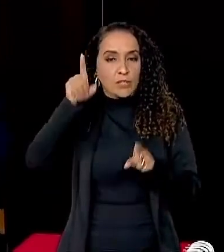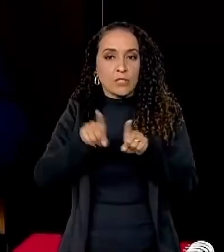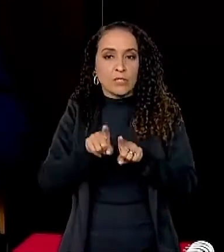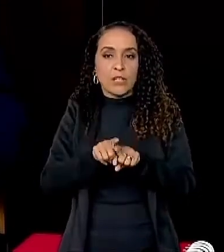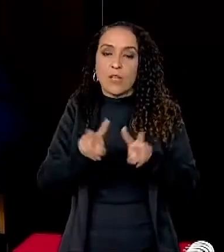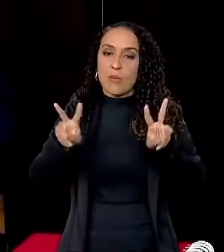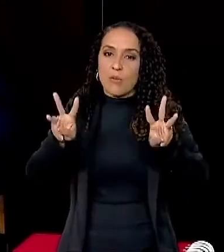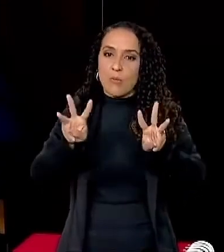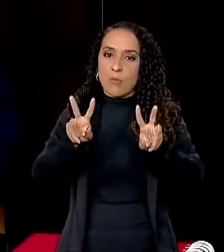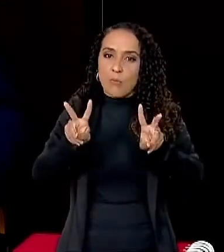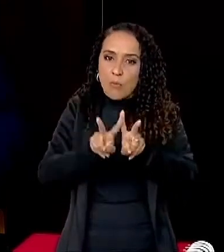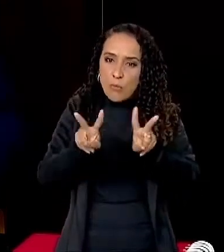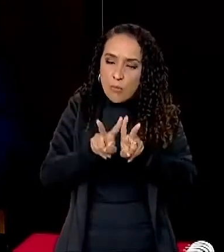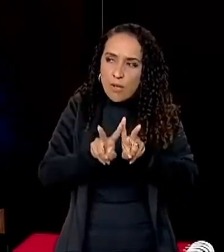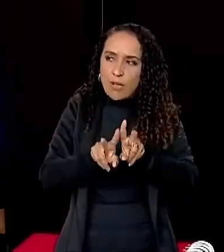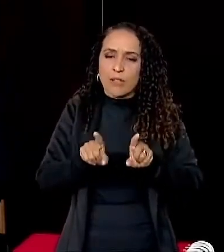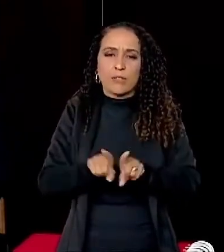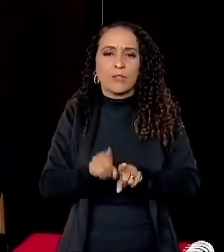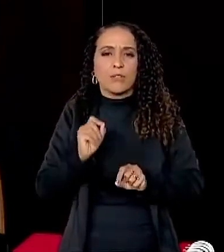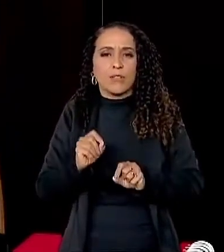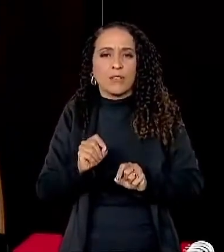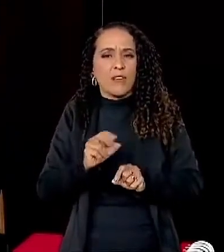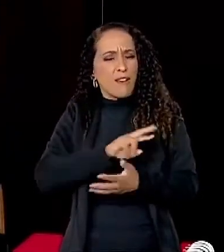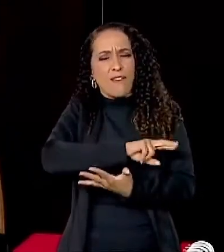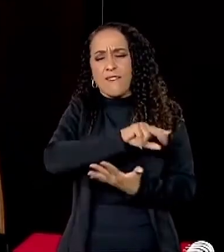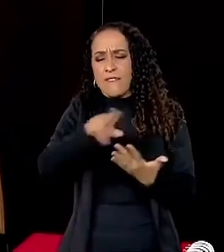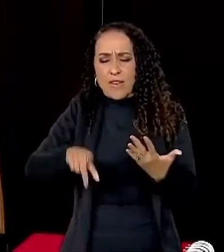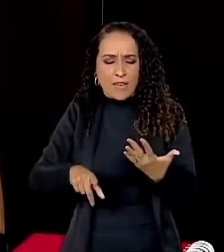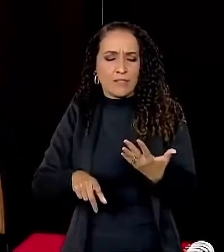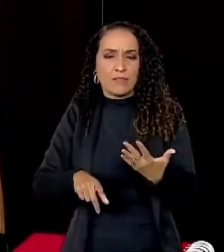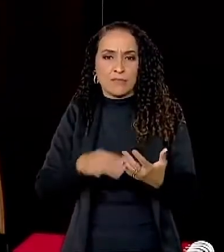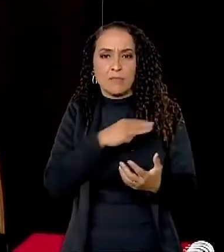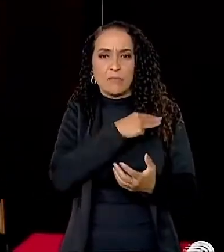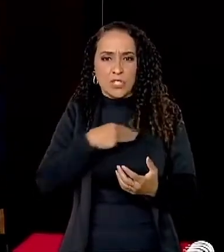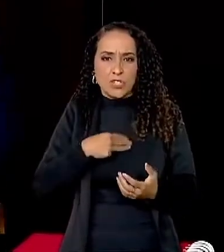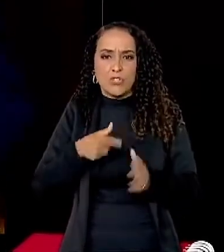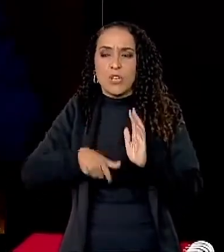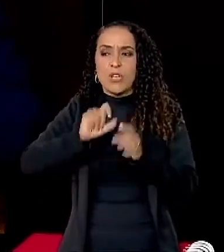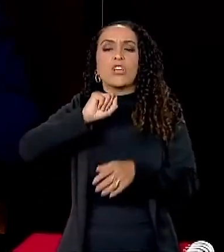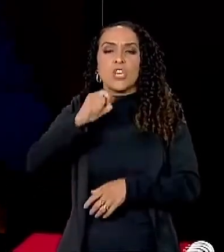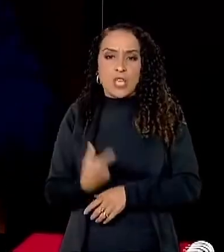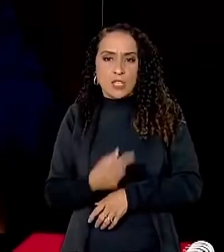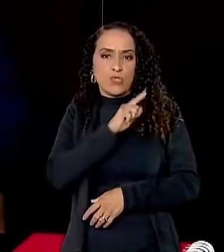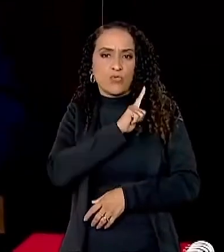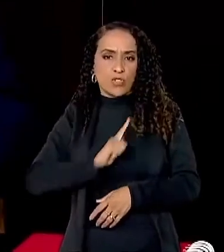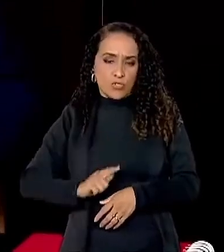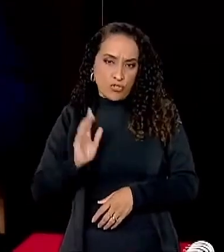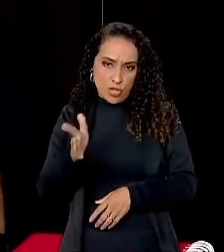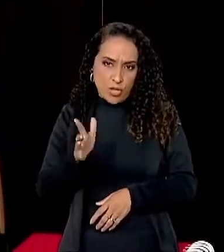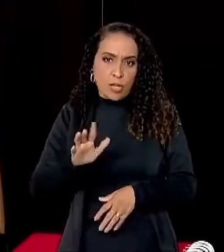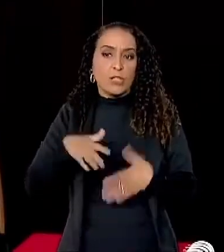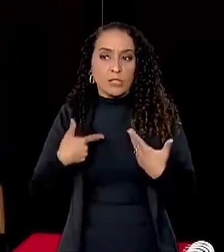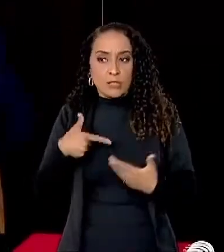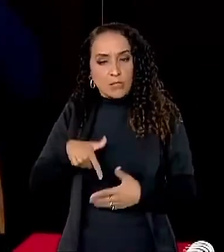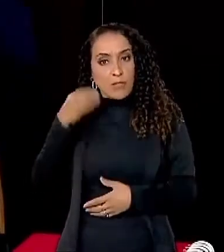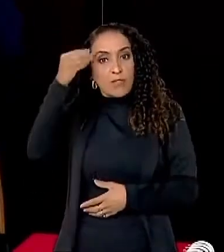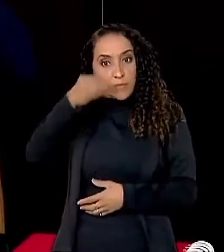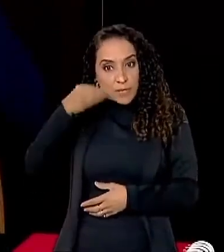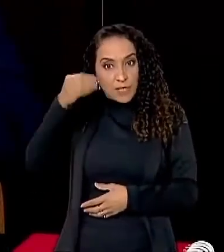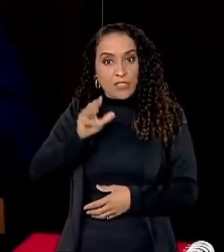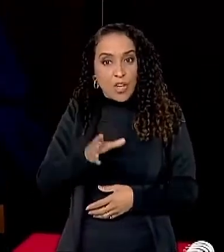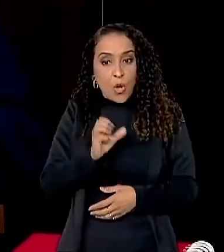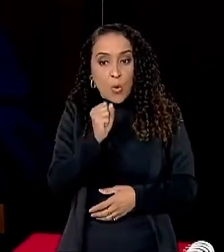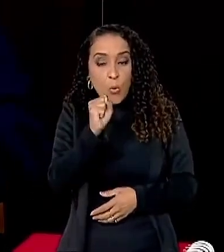Wellington. Quem mais que eu tenho aí, companheiros? Eu tenho vários ministros que foram governadores, e entre os governadores tiveram experiência